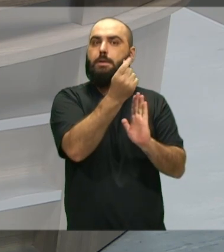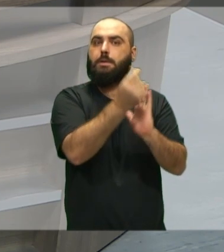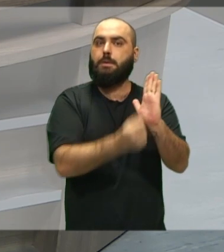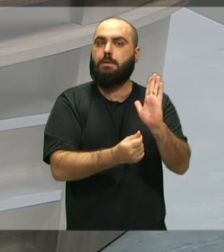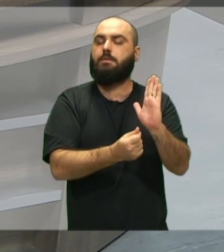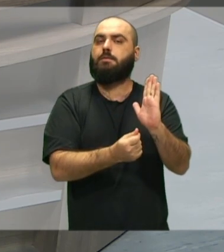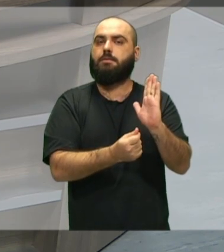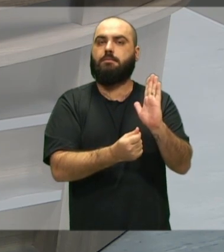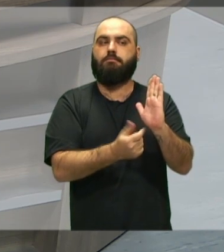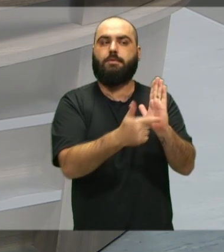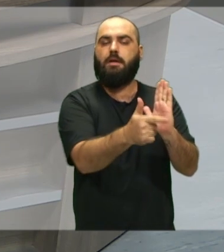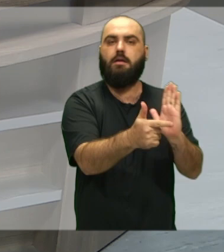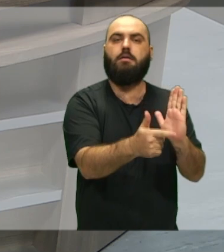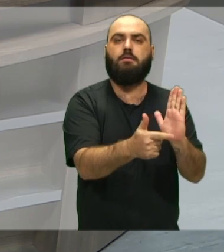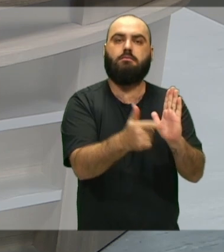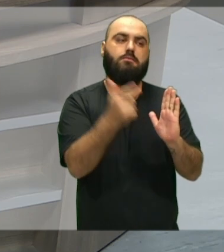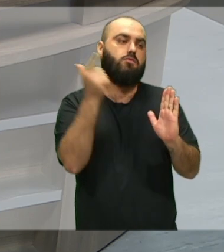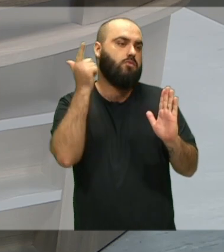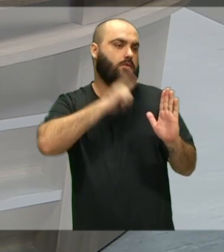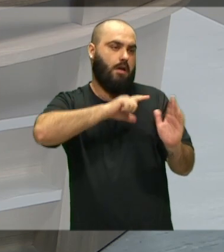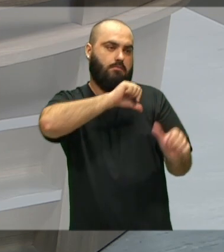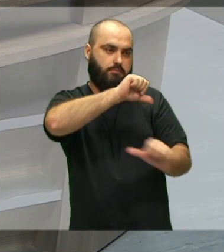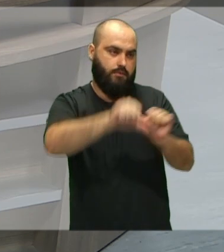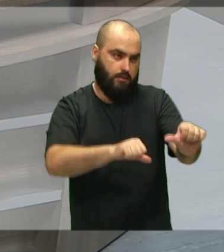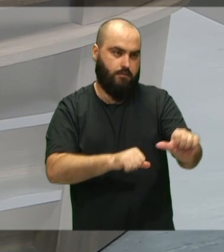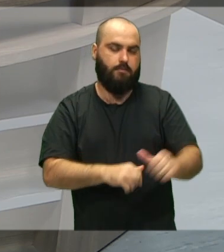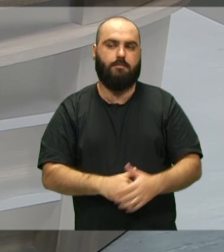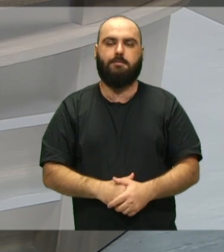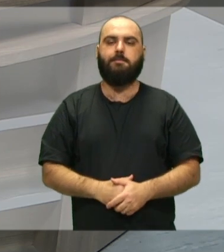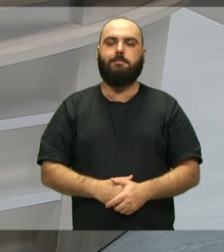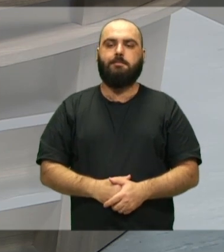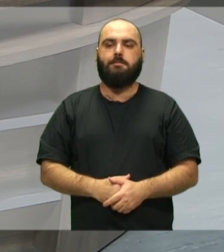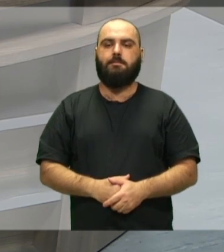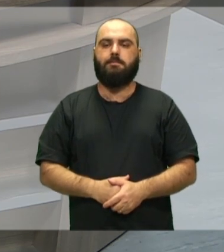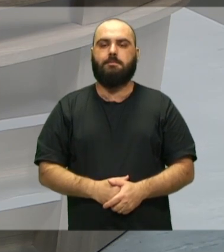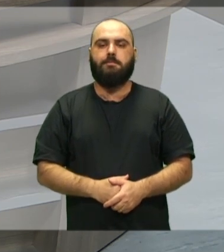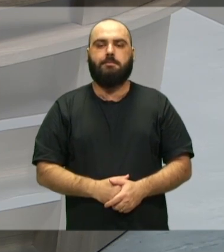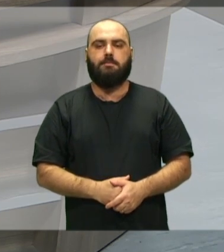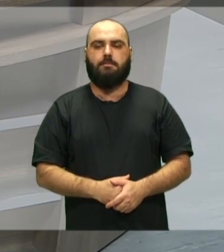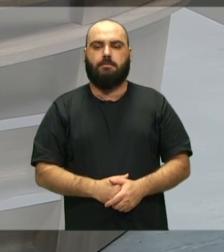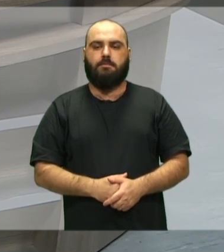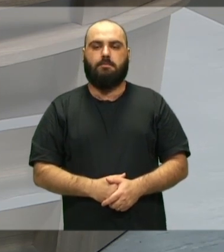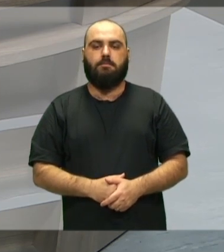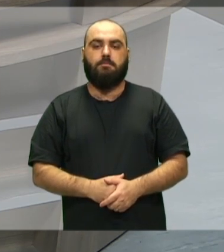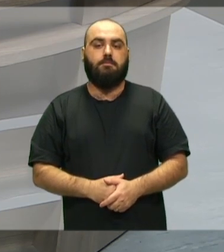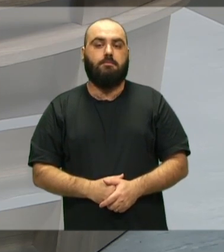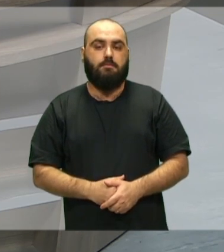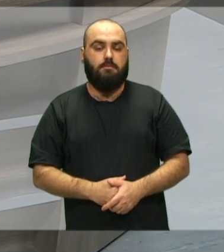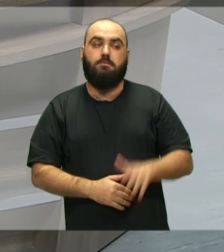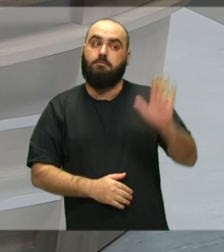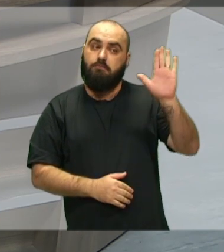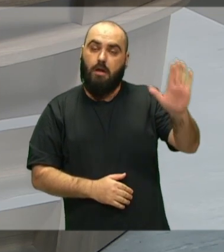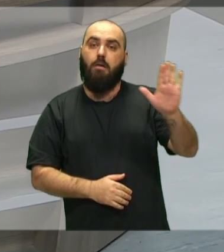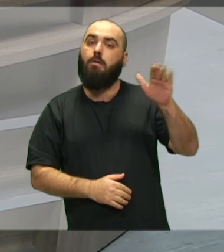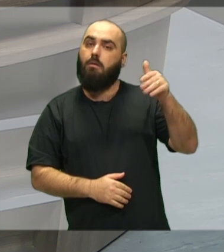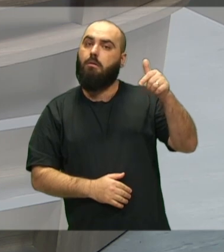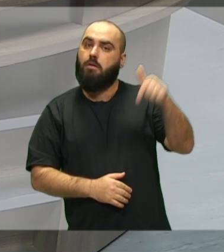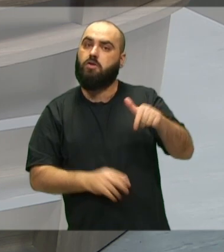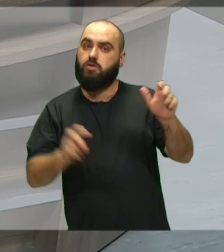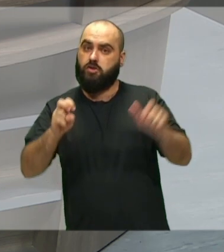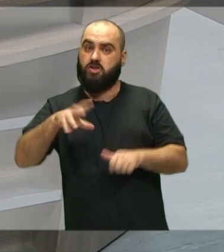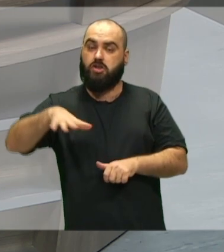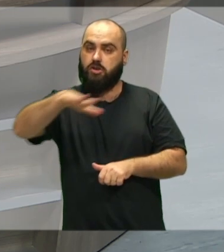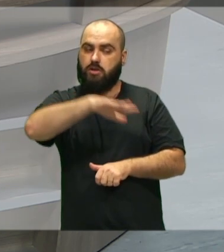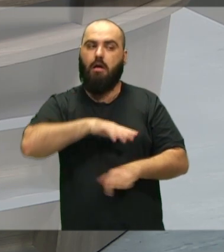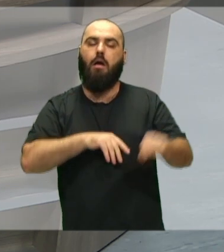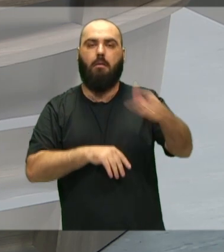grande assim, pode ser adequado, né? Ela veio, em sua perspectiva geral, ela melhorou, né? Lógico